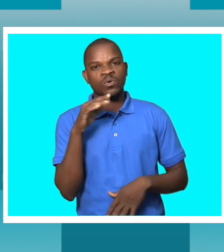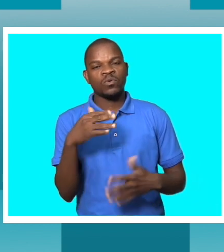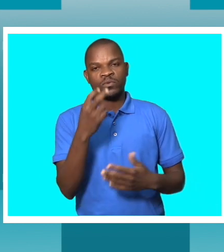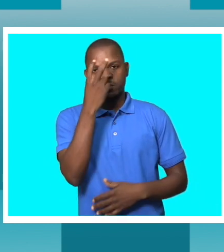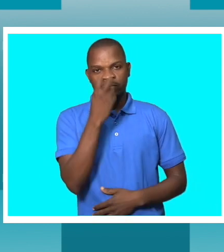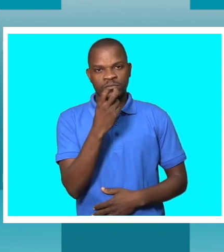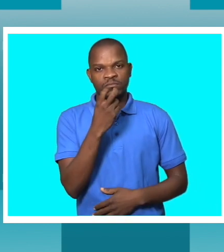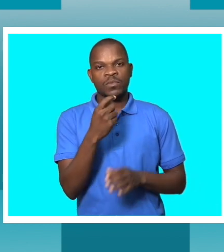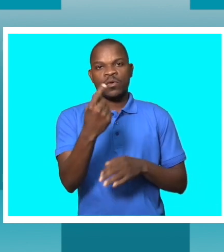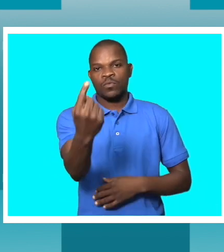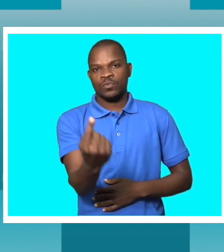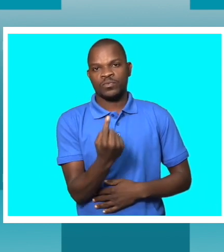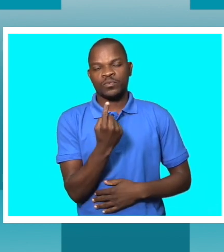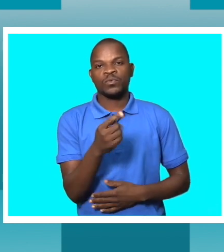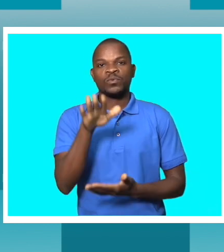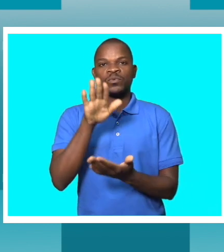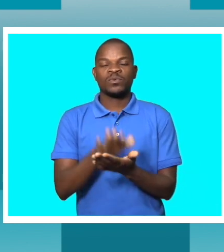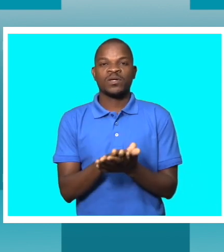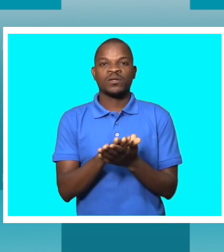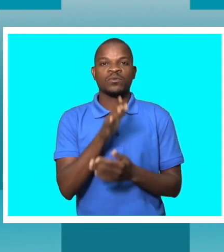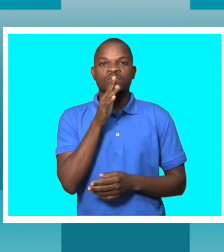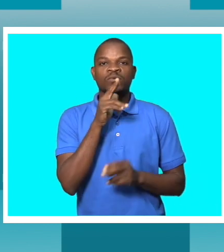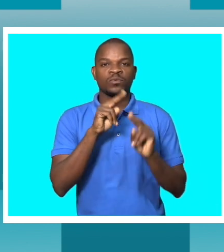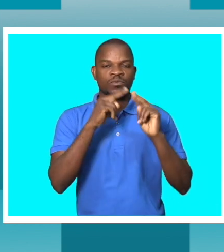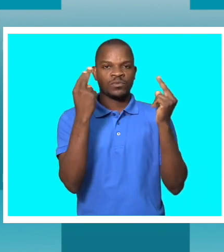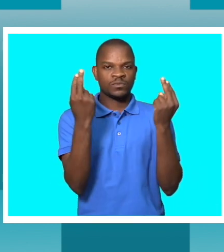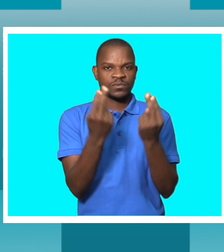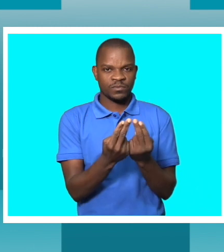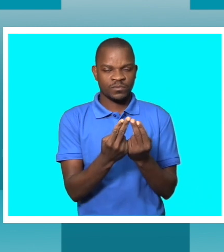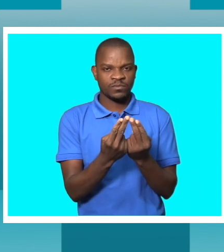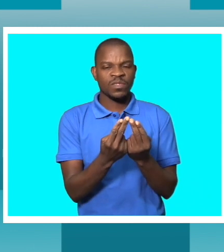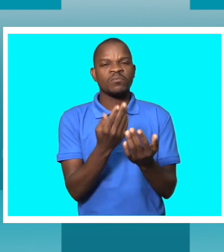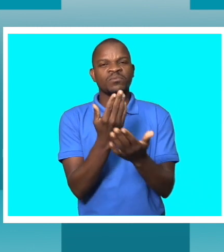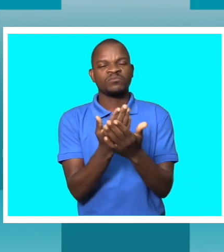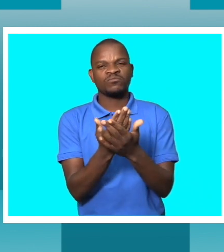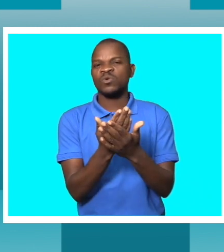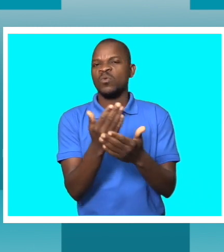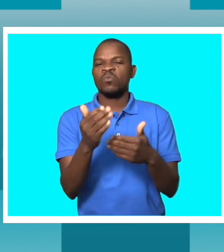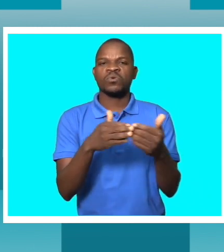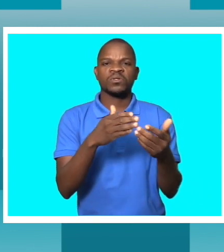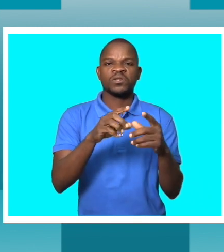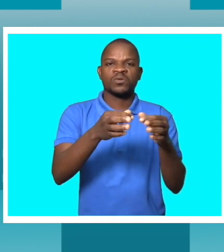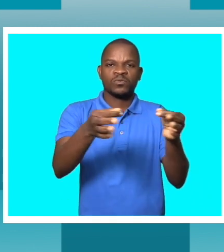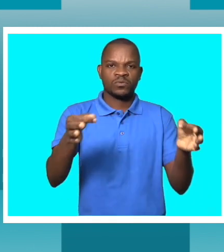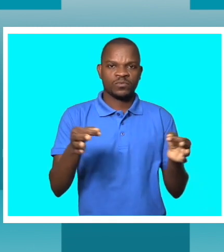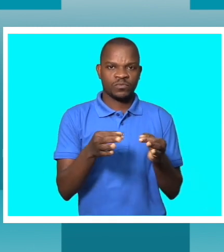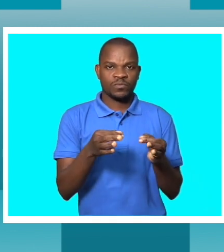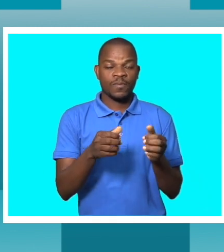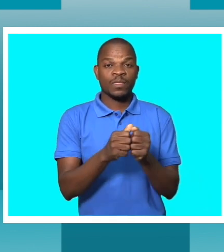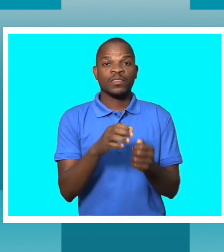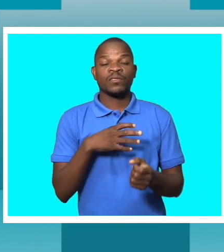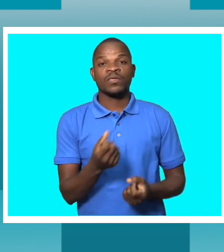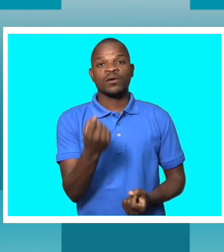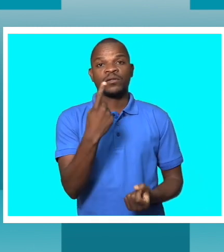entram a colocar os pedidos ao município. Alguns